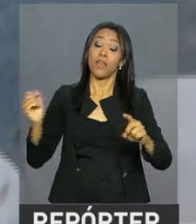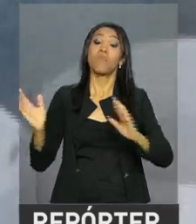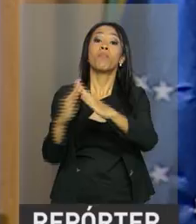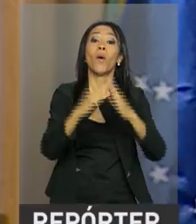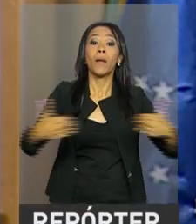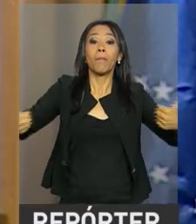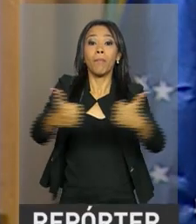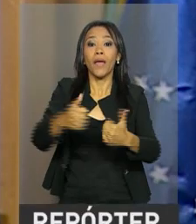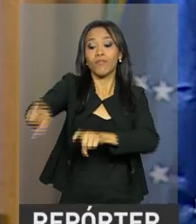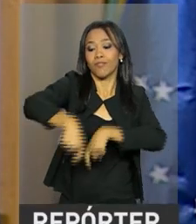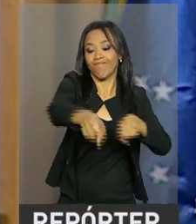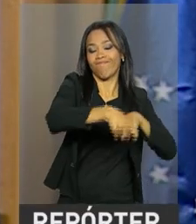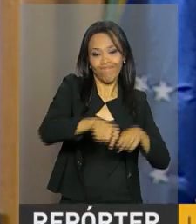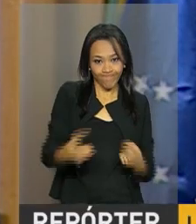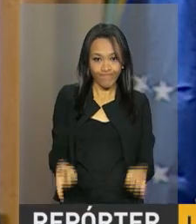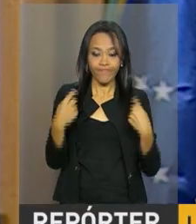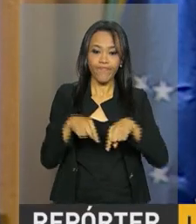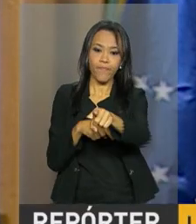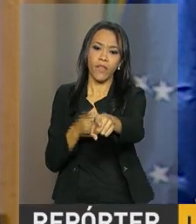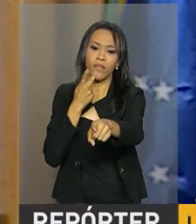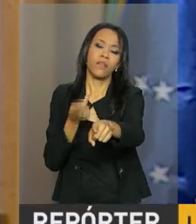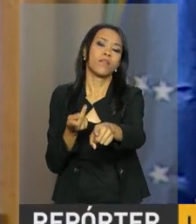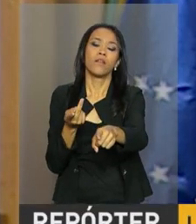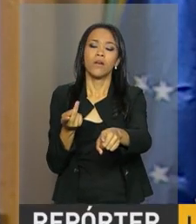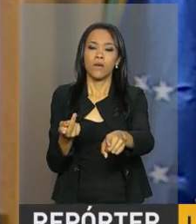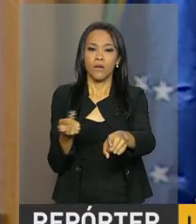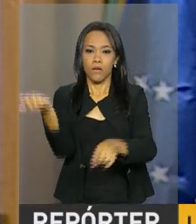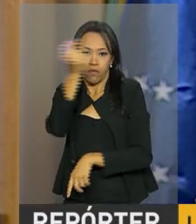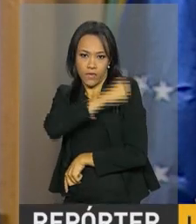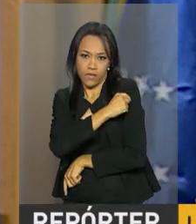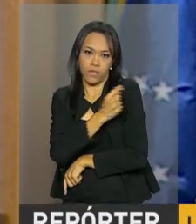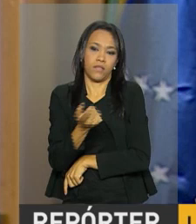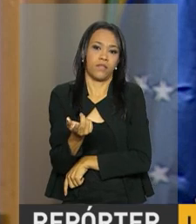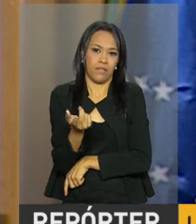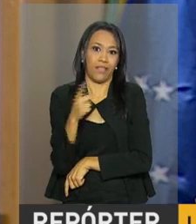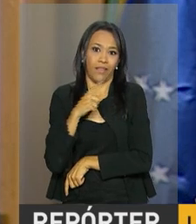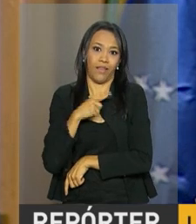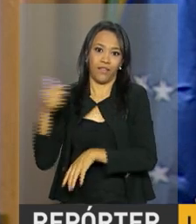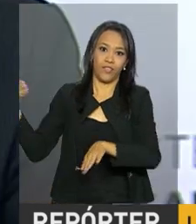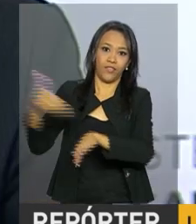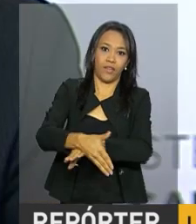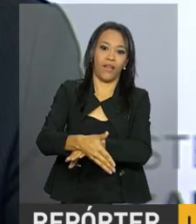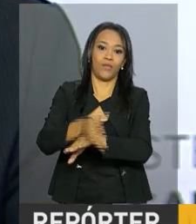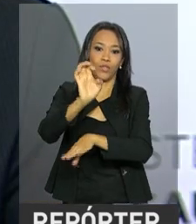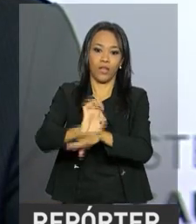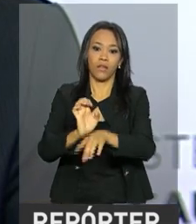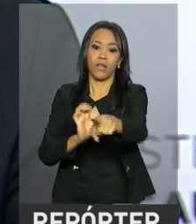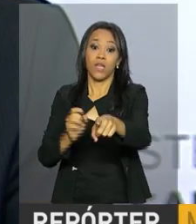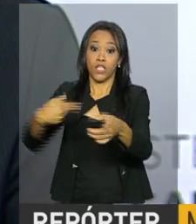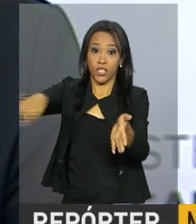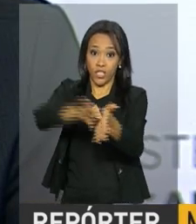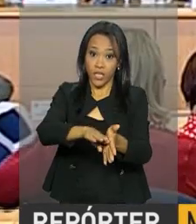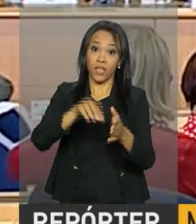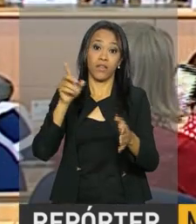rurais está fazendo uma vacinação de bloqueio para evitar que tenhamos uma entrada da pedra maior no nosso estado da vacina que chega